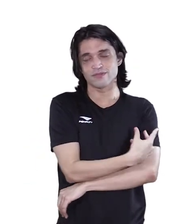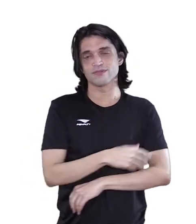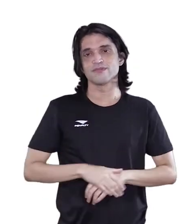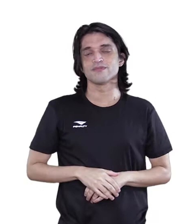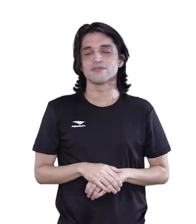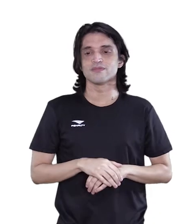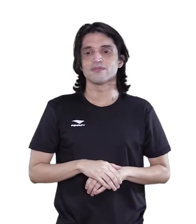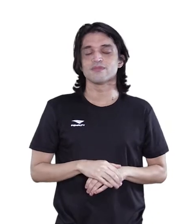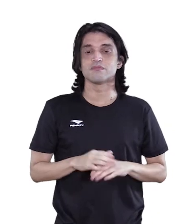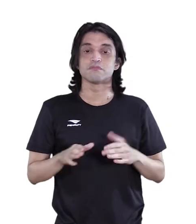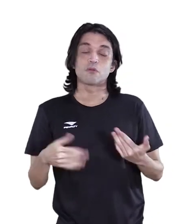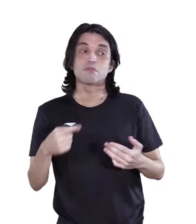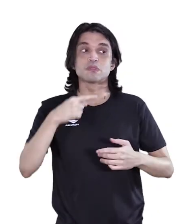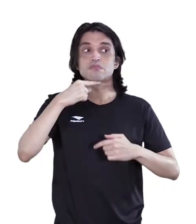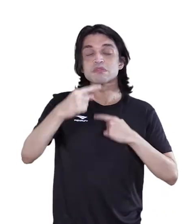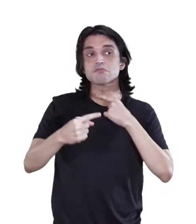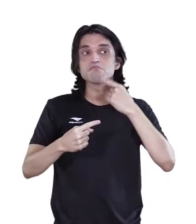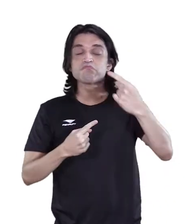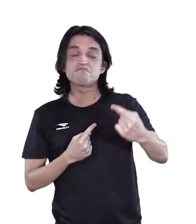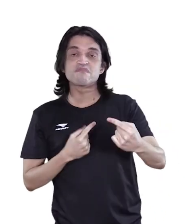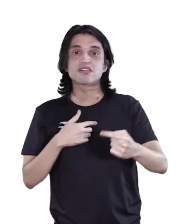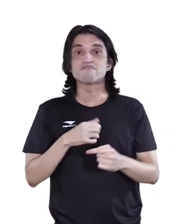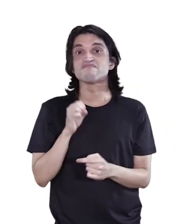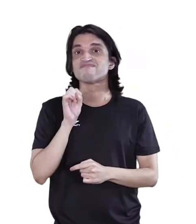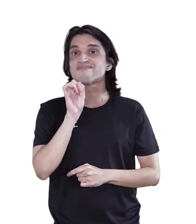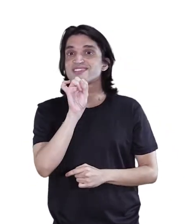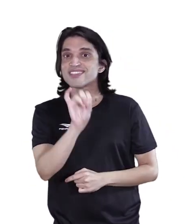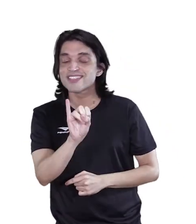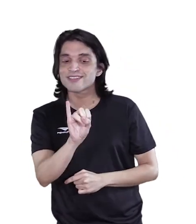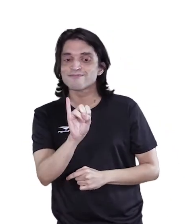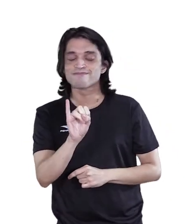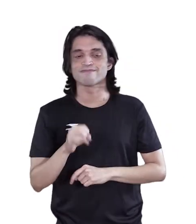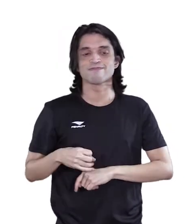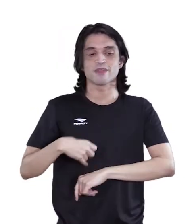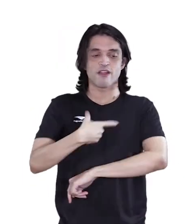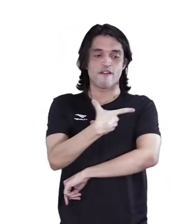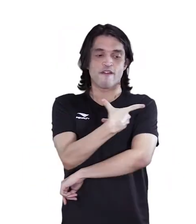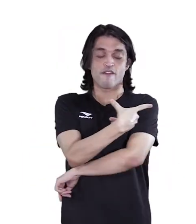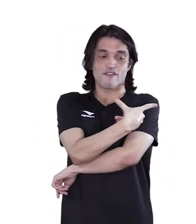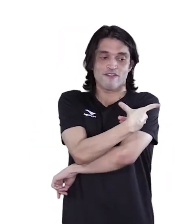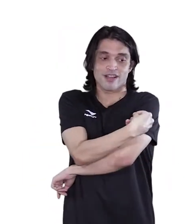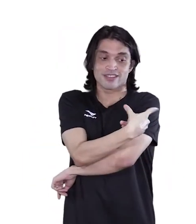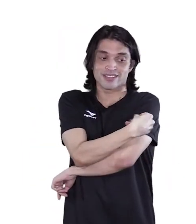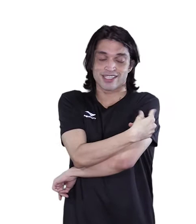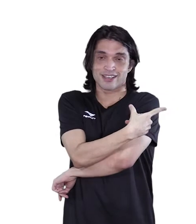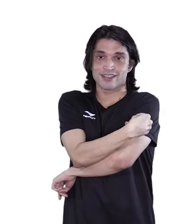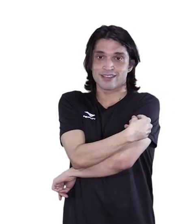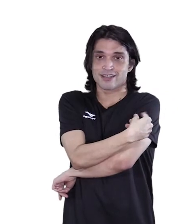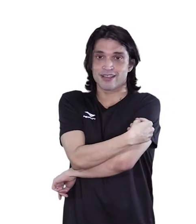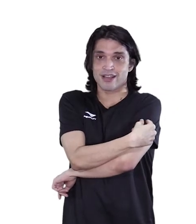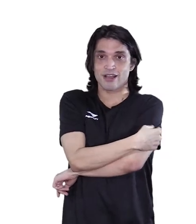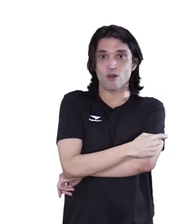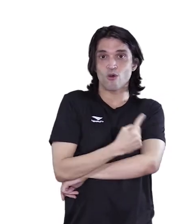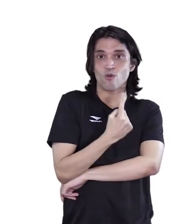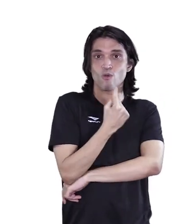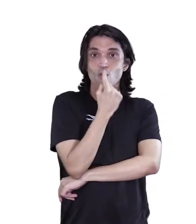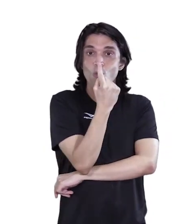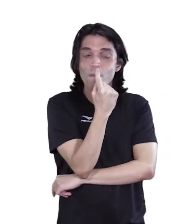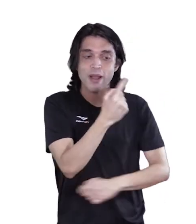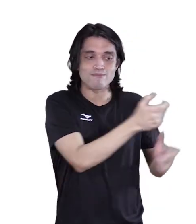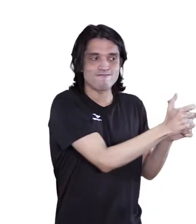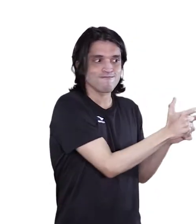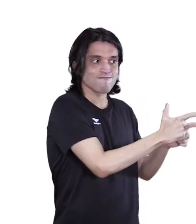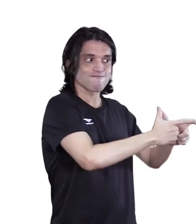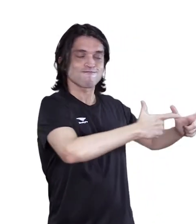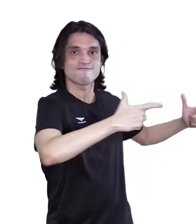se levantado o dilema se utilizam todas as doses para vacinar um número maior de pessoas ou